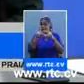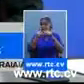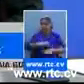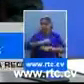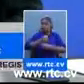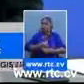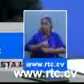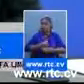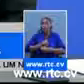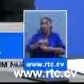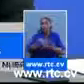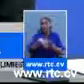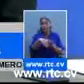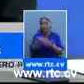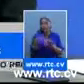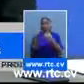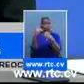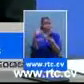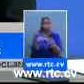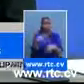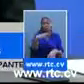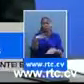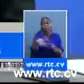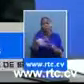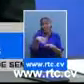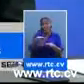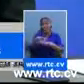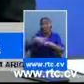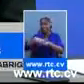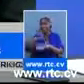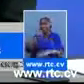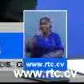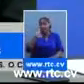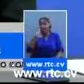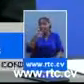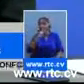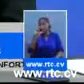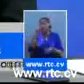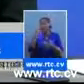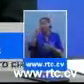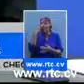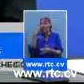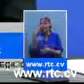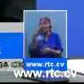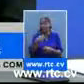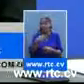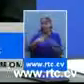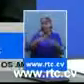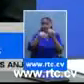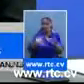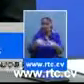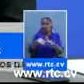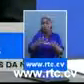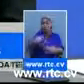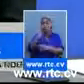Desenvolvimento Sustentável. Os participantes nesta formação pertencem à rede ibero-americana e africana e estão aqui na praia no âmbito do